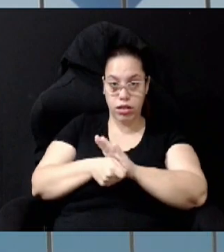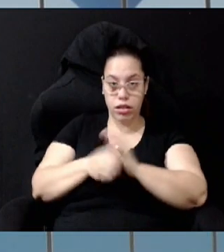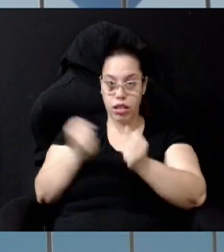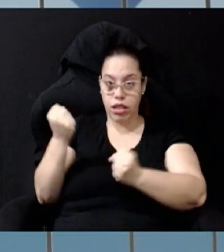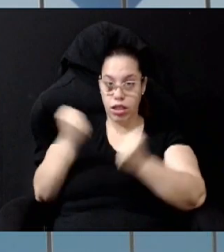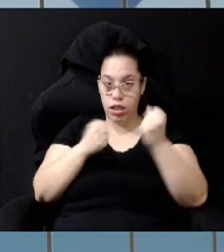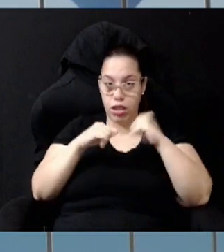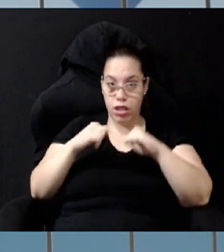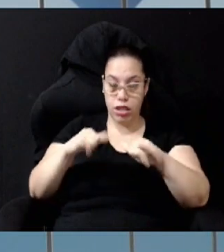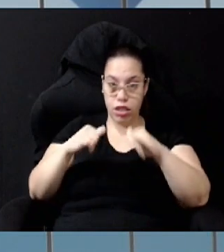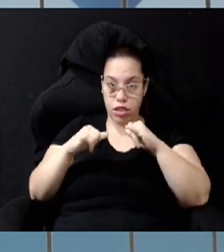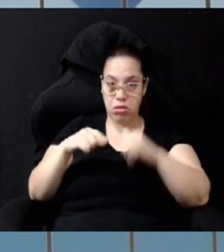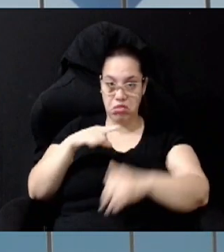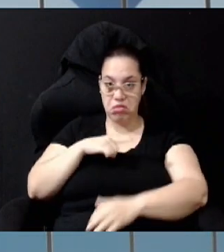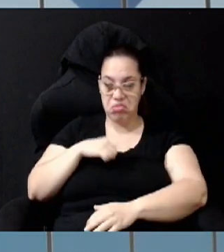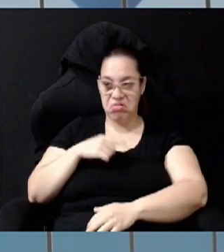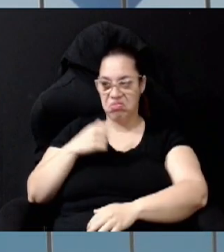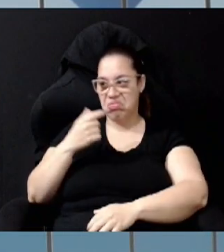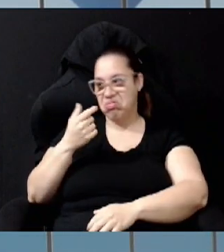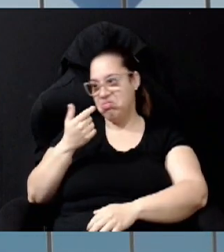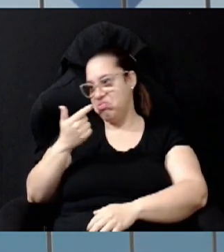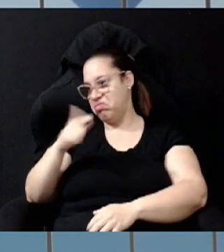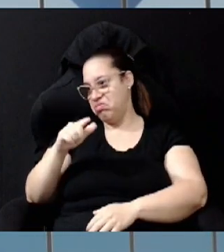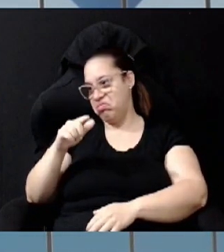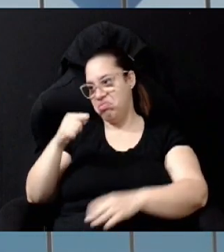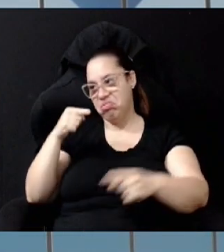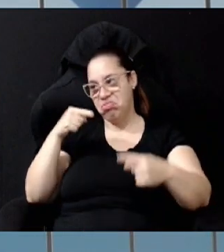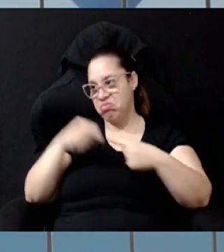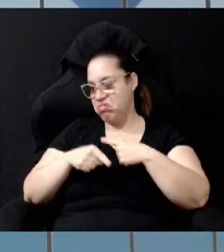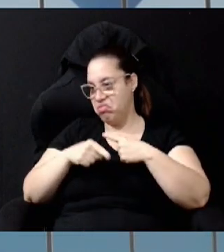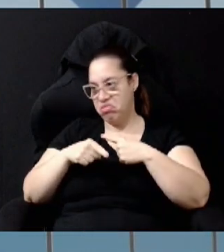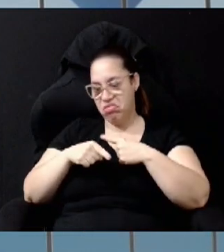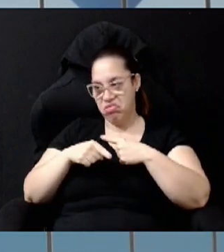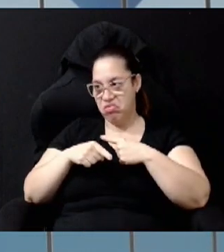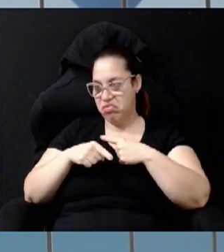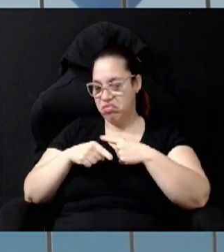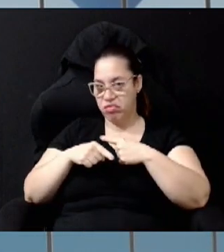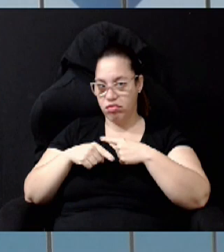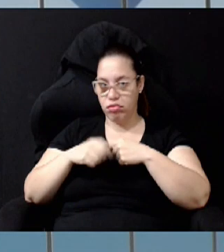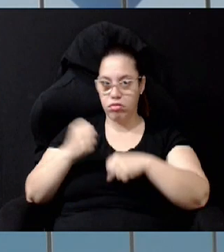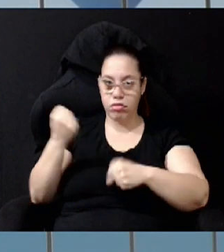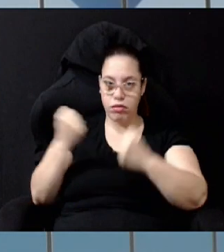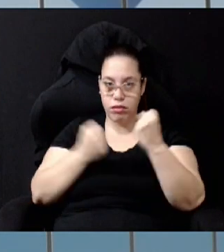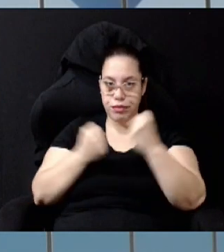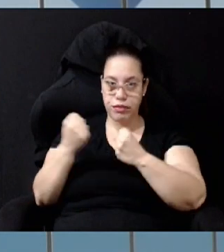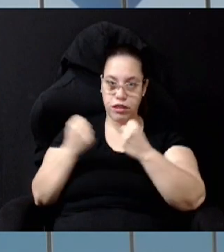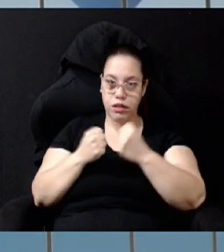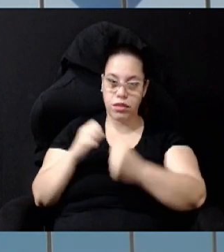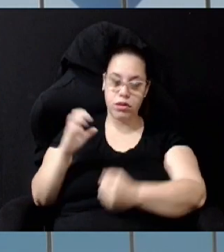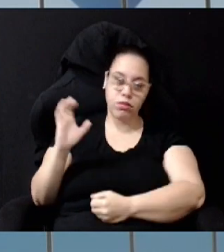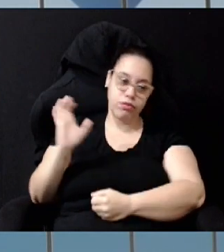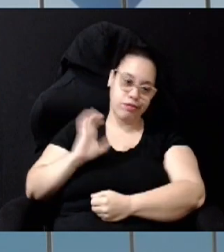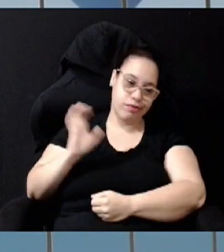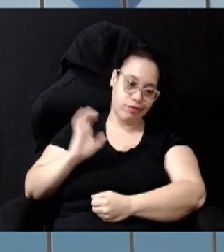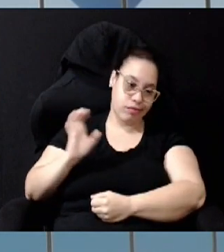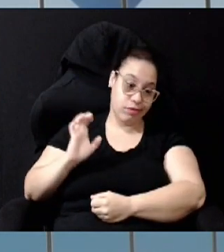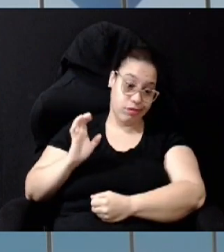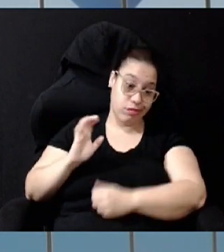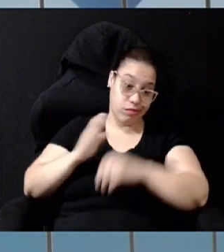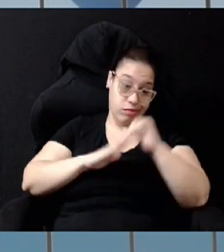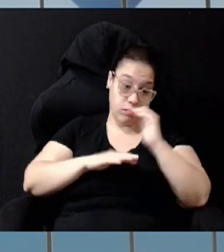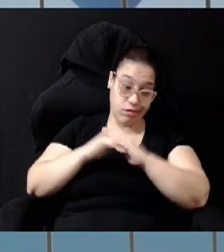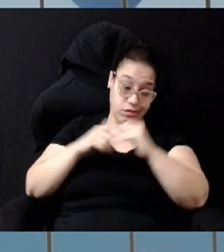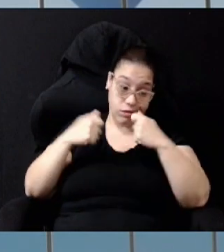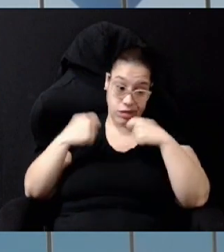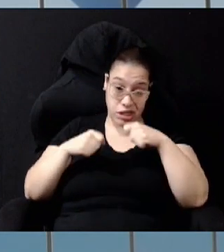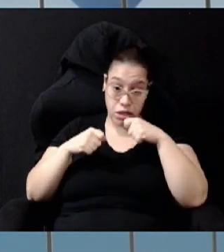tem? Nenhum, pelo contrário. Talvez o carro saia até mais caro para a produção. E o que a gente precisa é disso, é